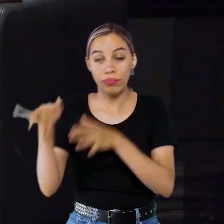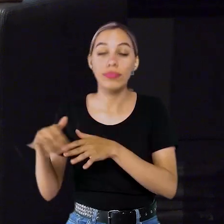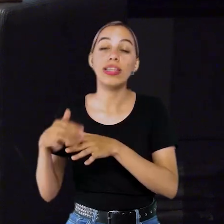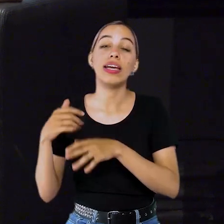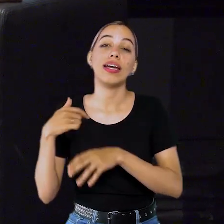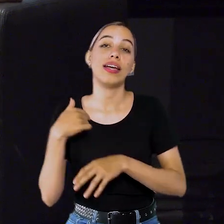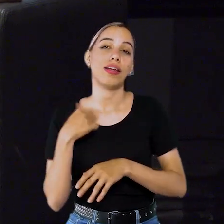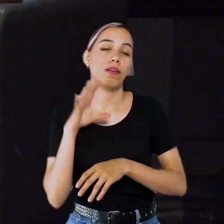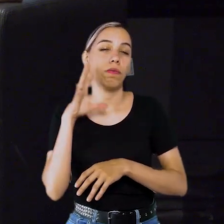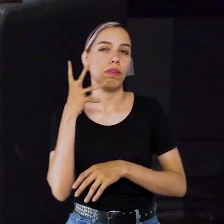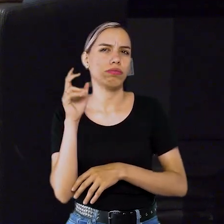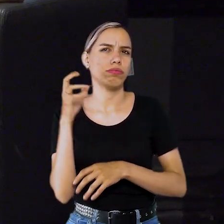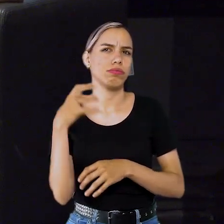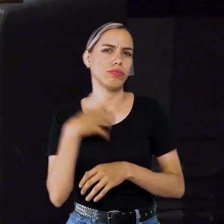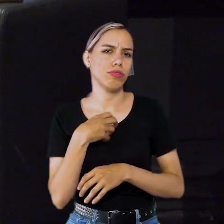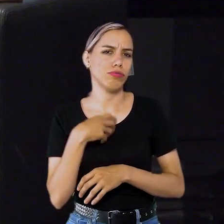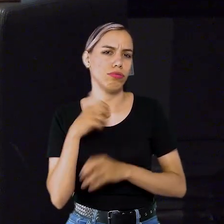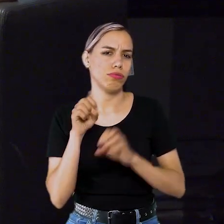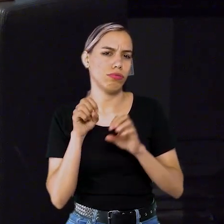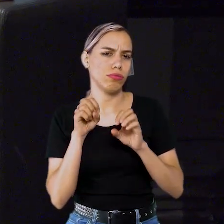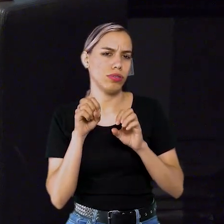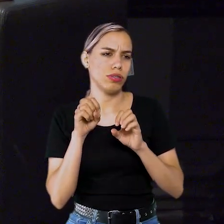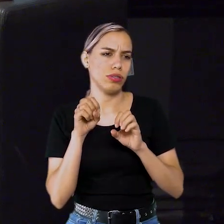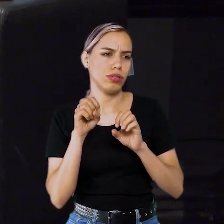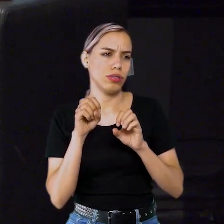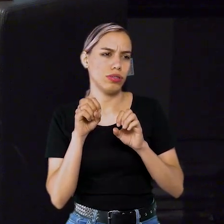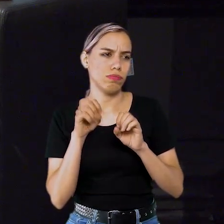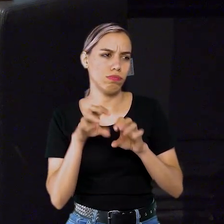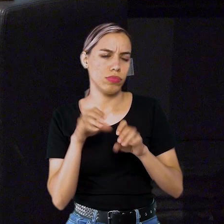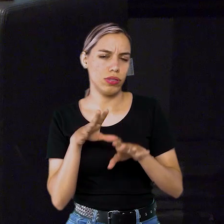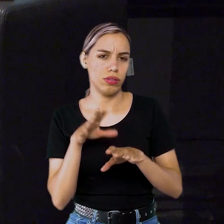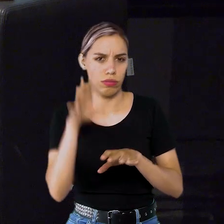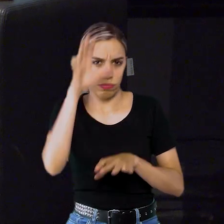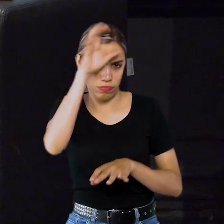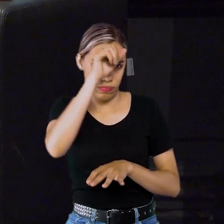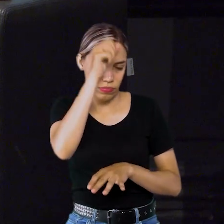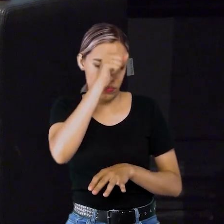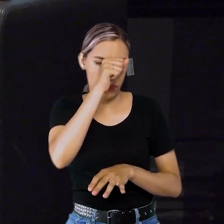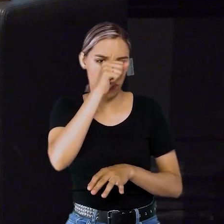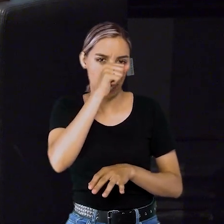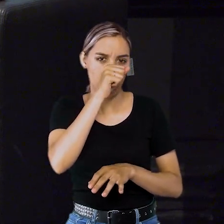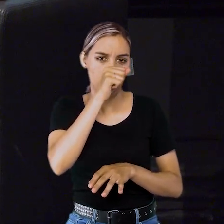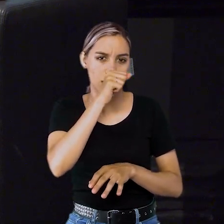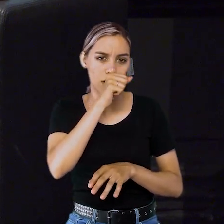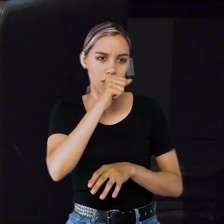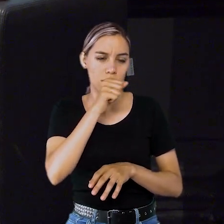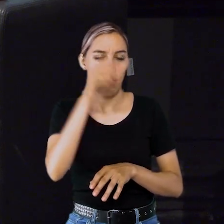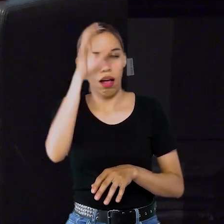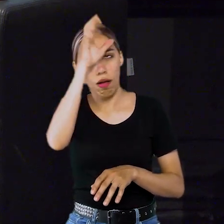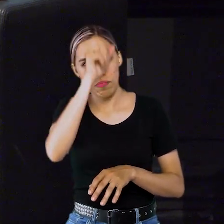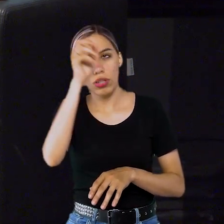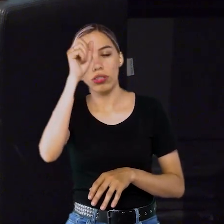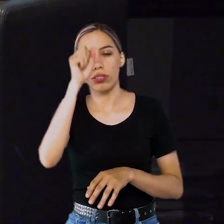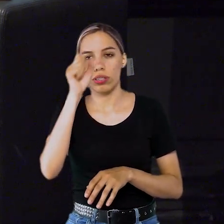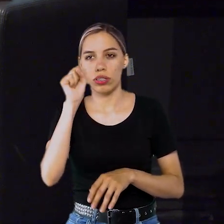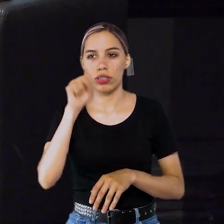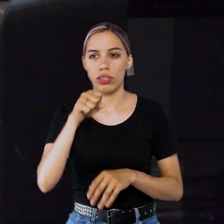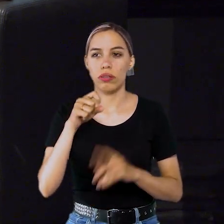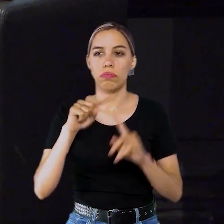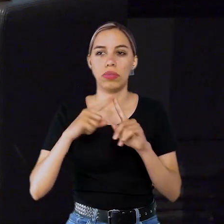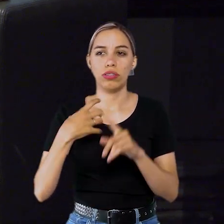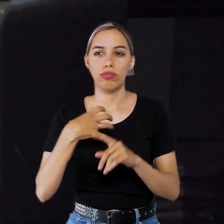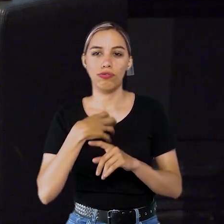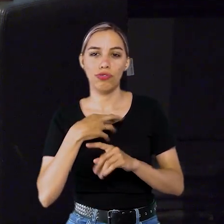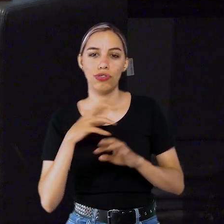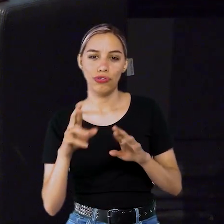coisa da educação mesmo, né? No sentido de que é isso, até de aprender, nós aprendemos de